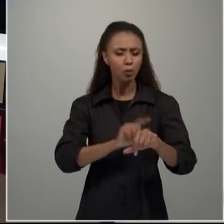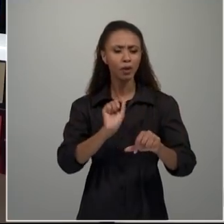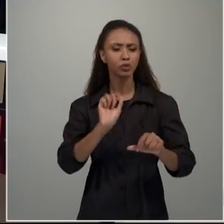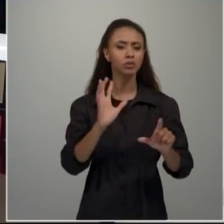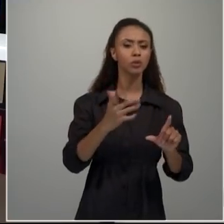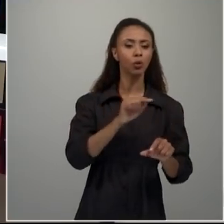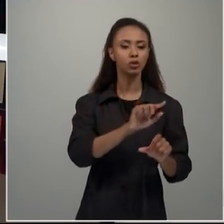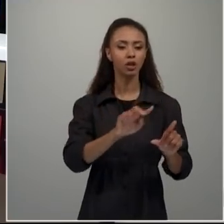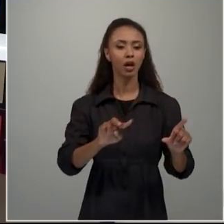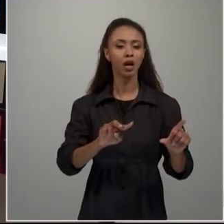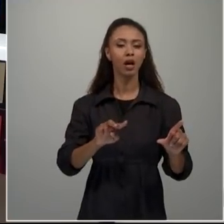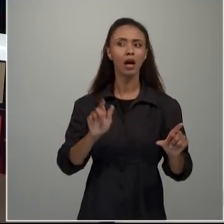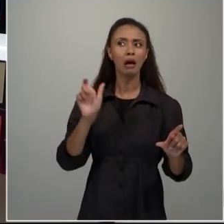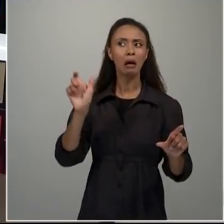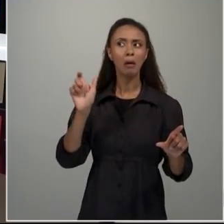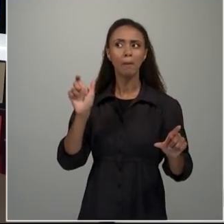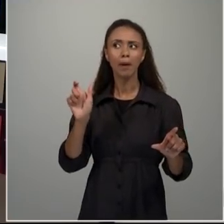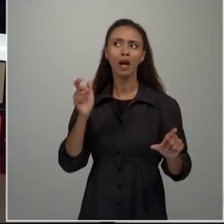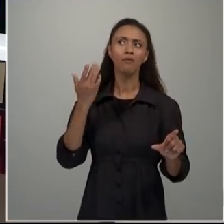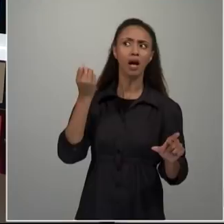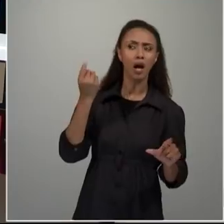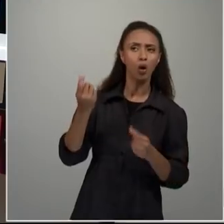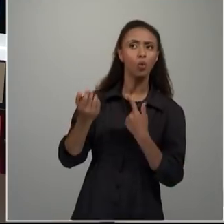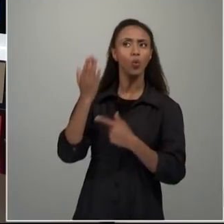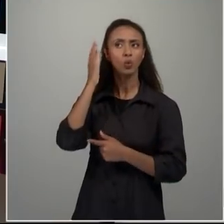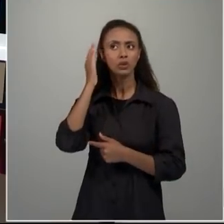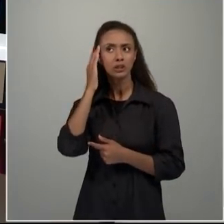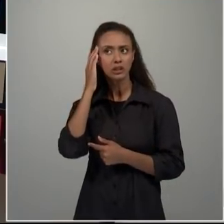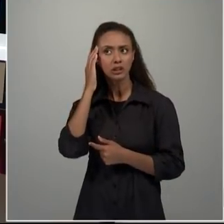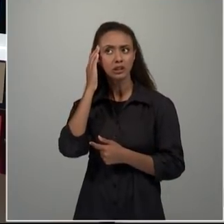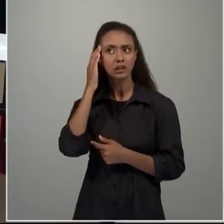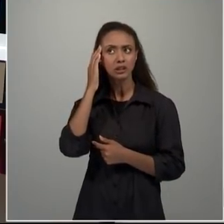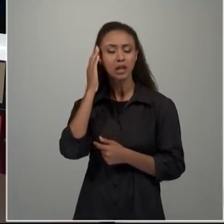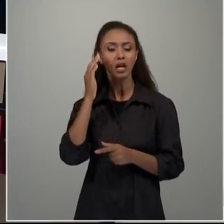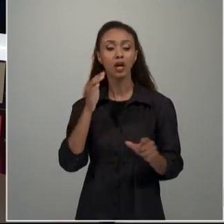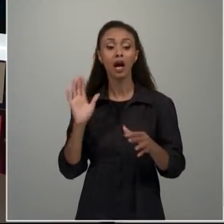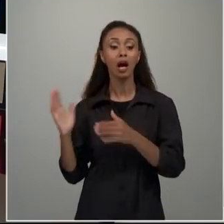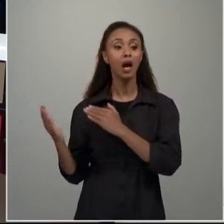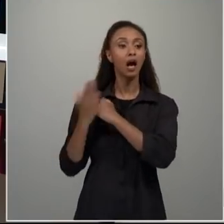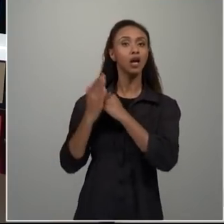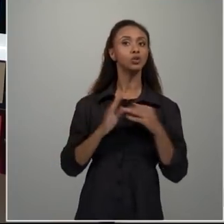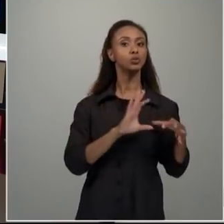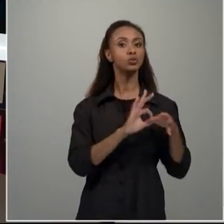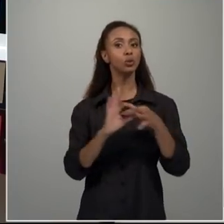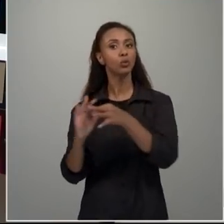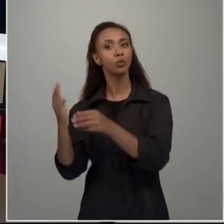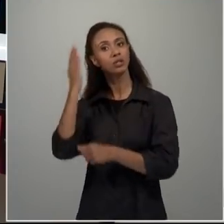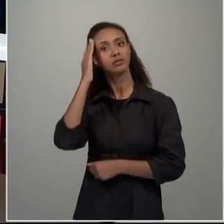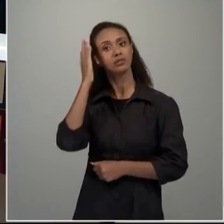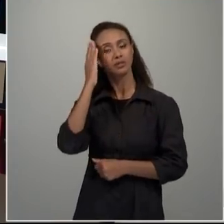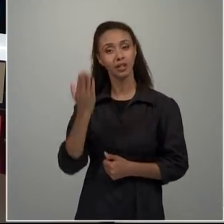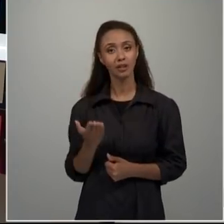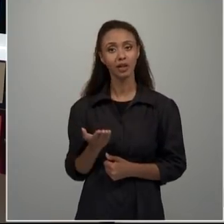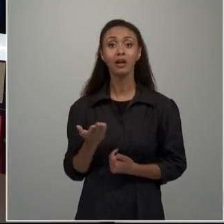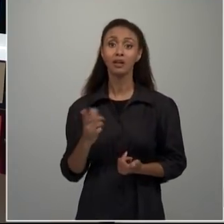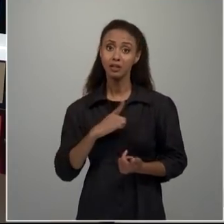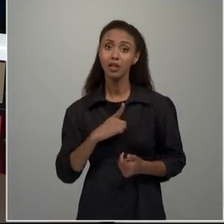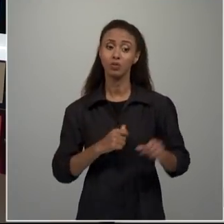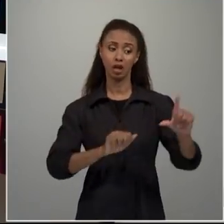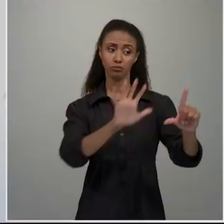a partir de palavras que você entende a contextualização aqui mesma coisa então você vai olhar para os elementos gráficos